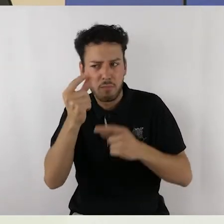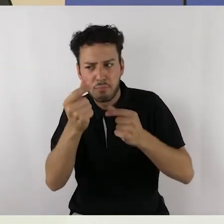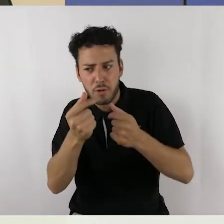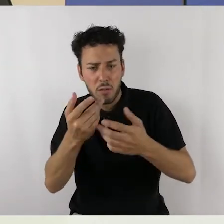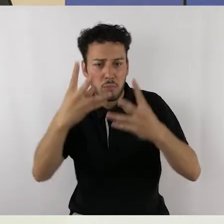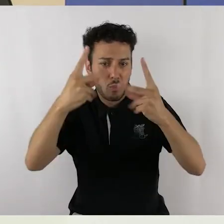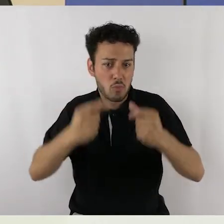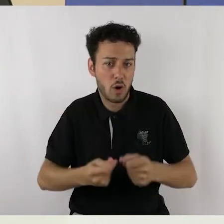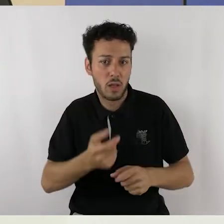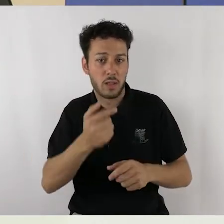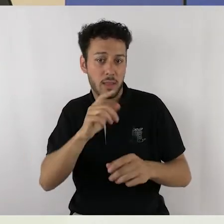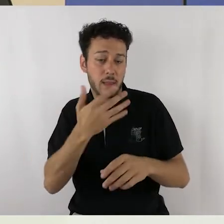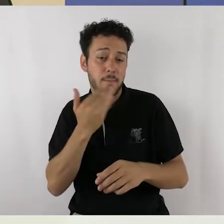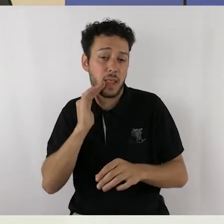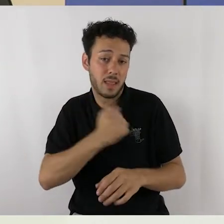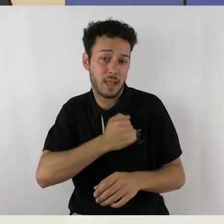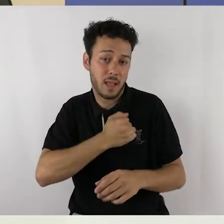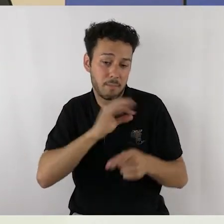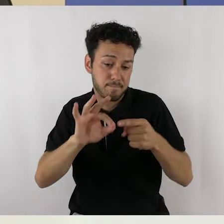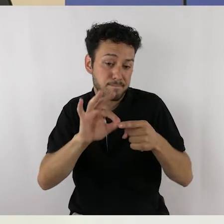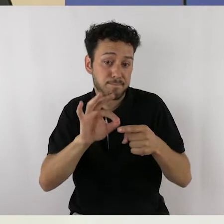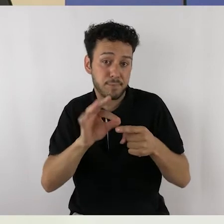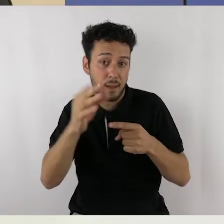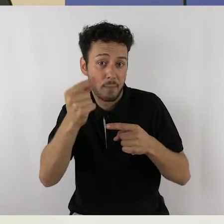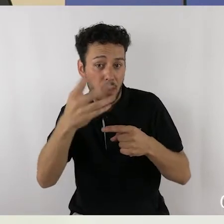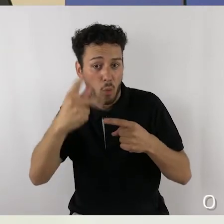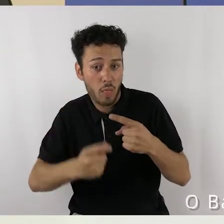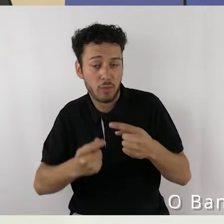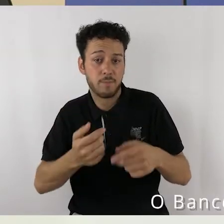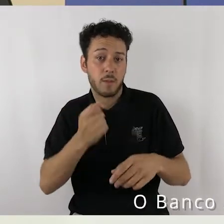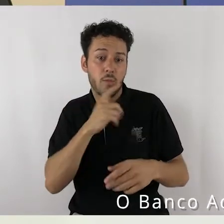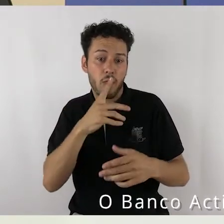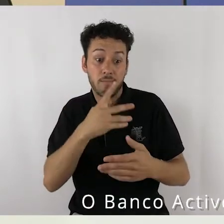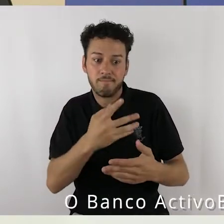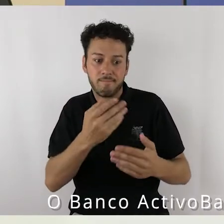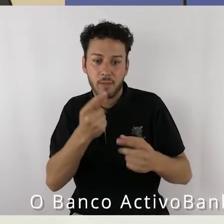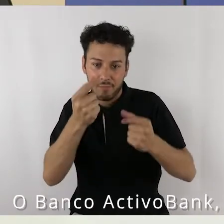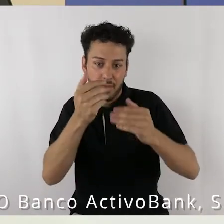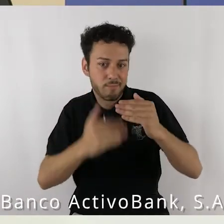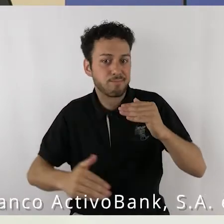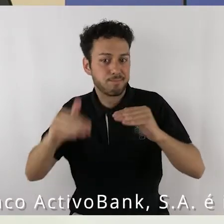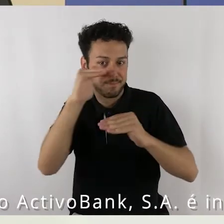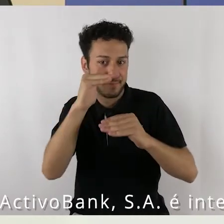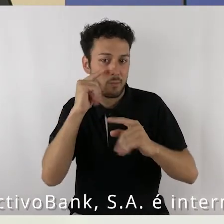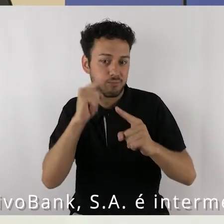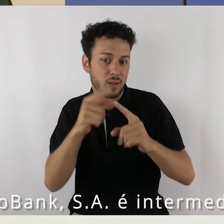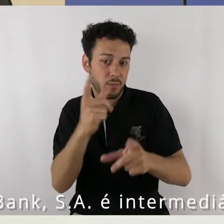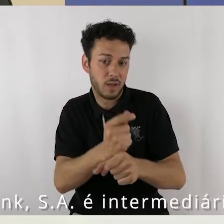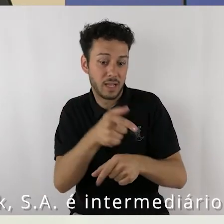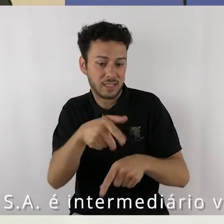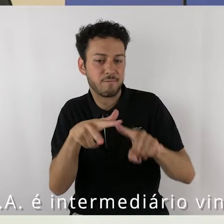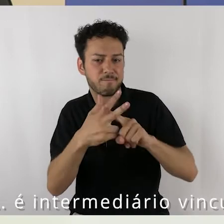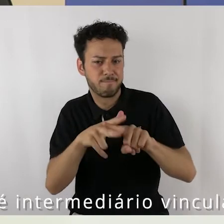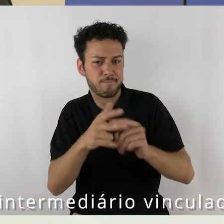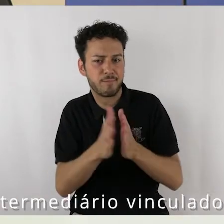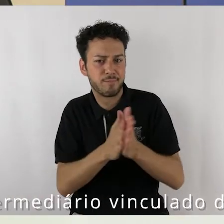Habitação pode facto a representar um peso substancial de na aquisição esta